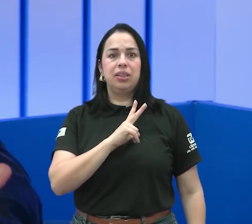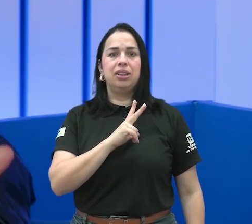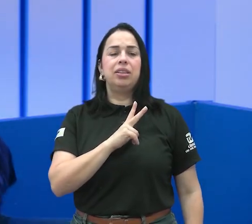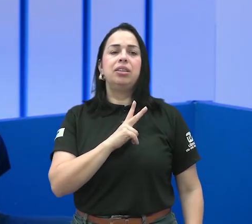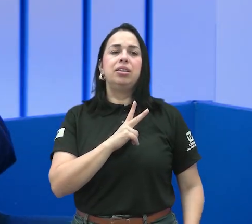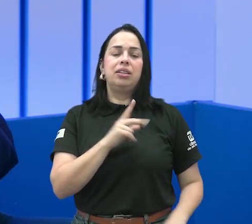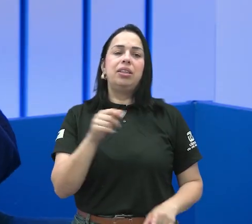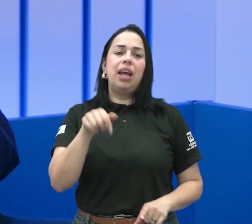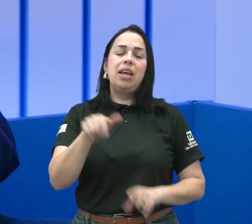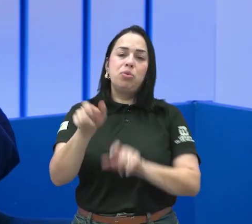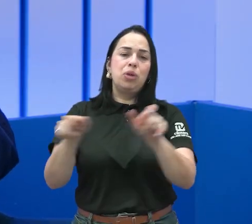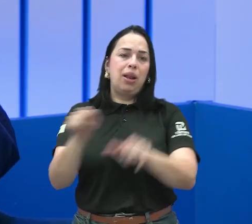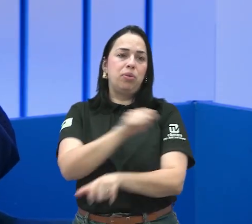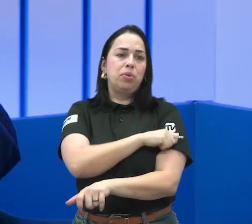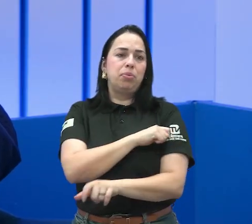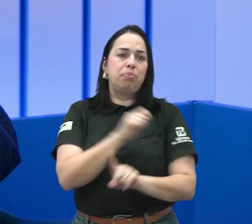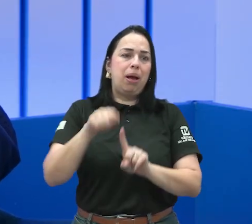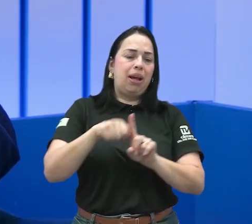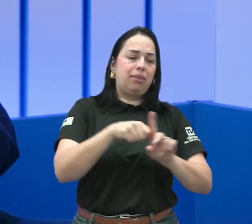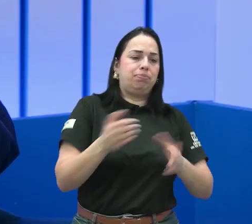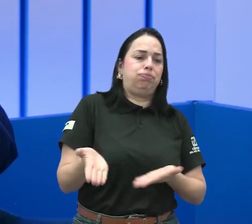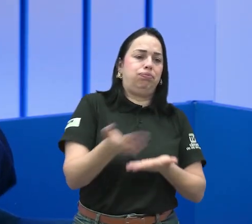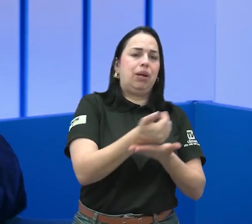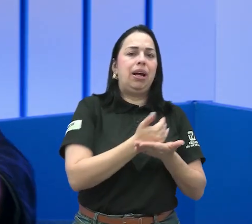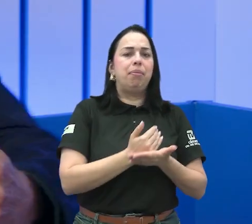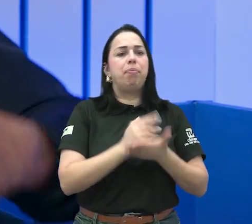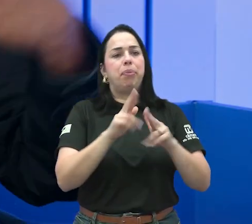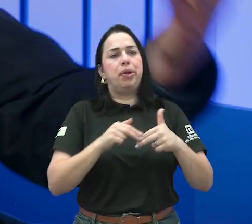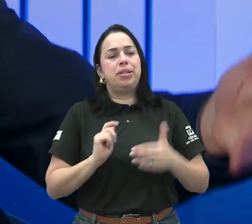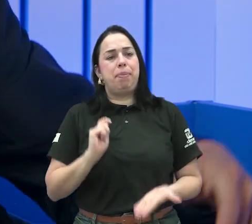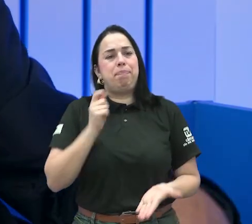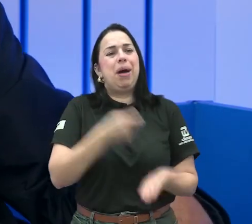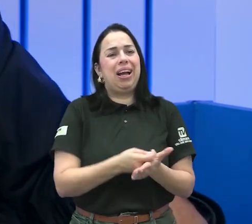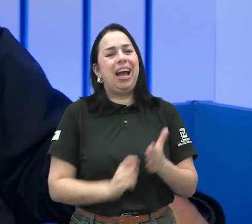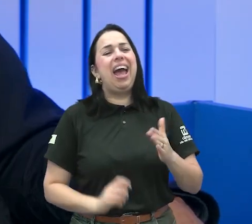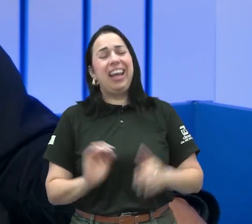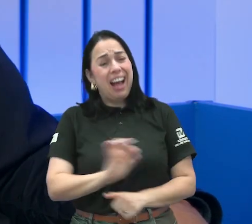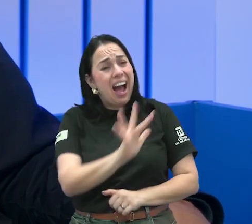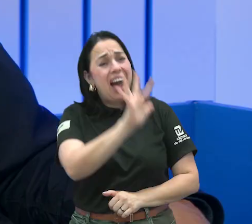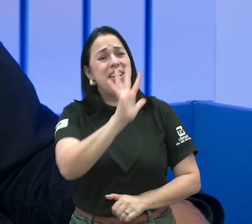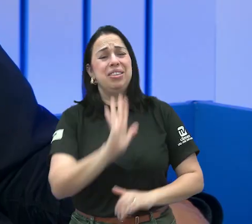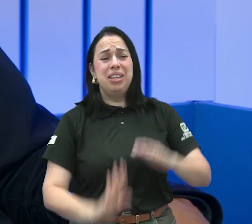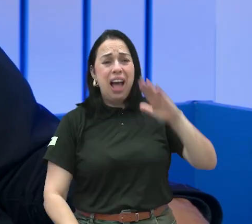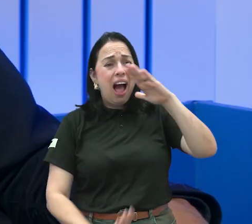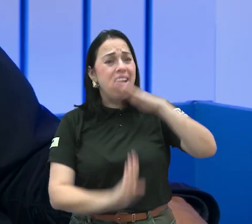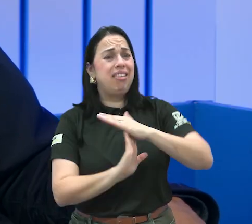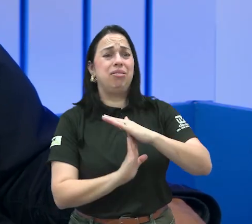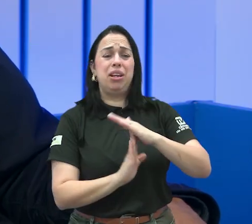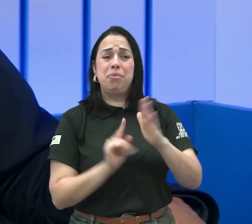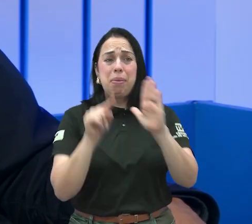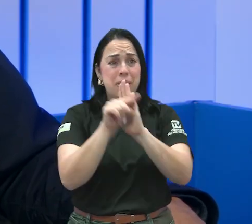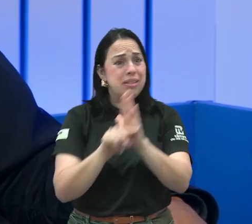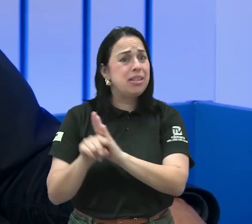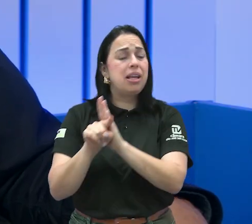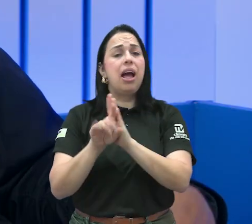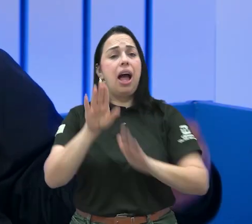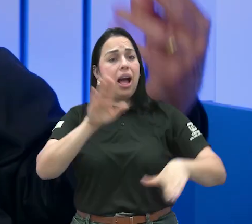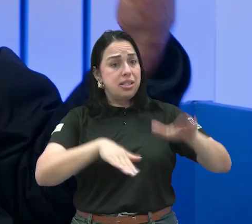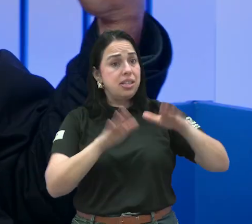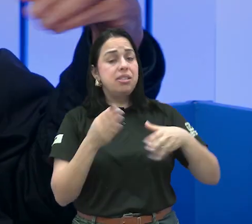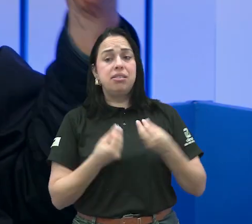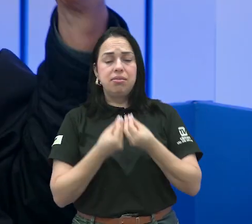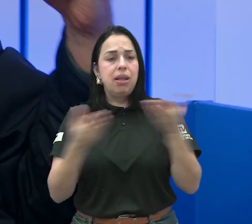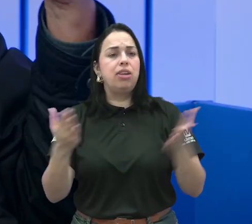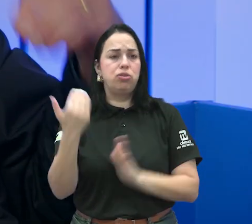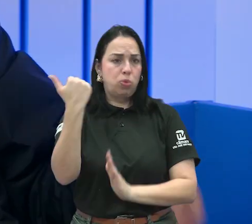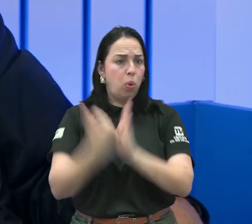lucrativos, sobrevive de mensalidades dos alunos. E as mensalidades para custear uma universidade são muito caras mesmo, ainda que ela dê bastante bolsa. Então,